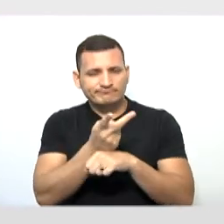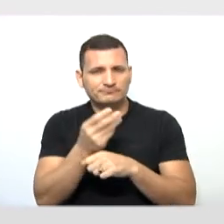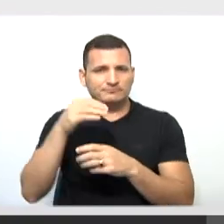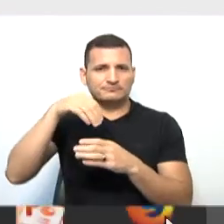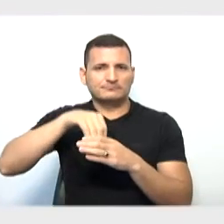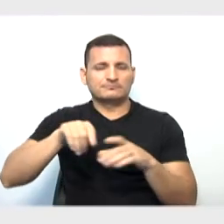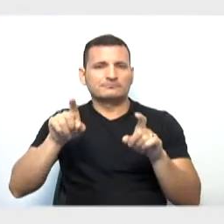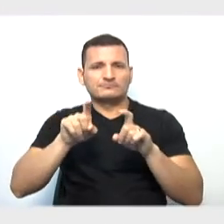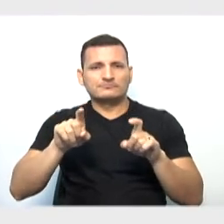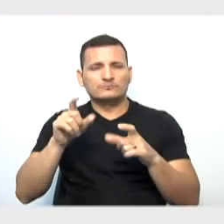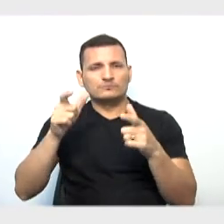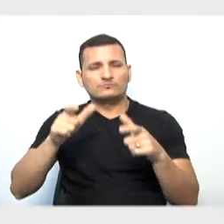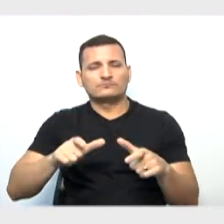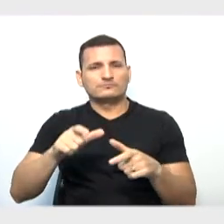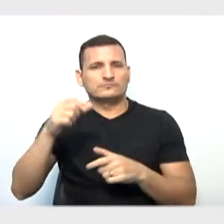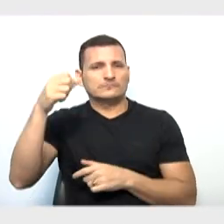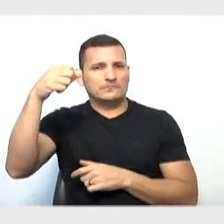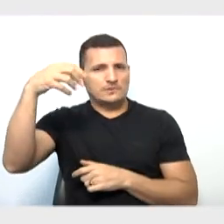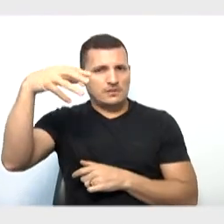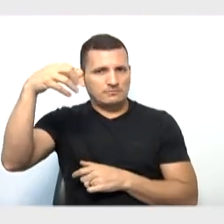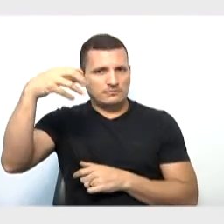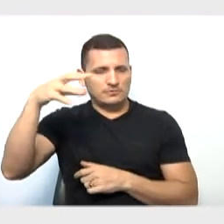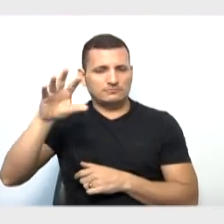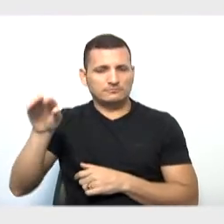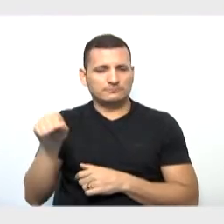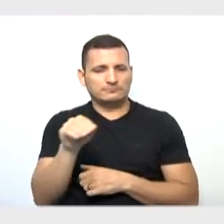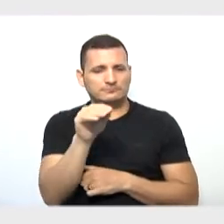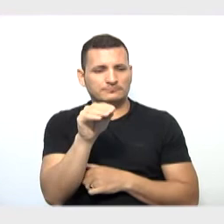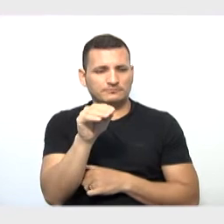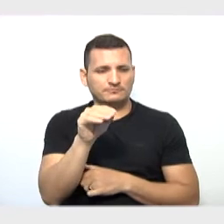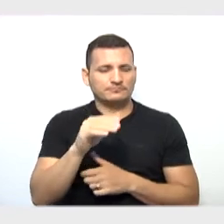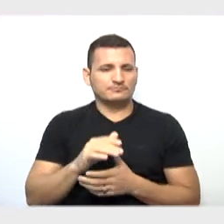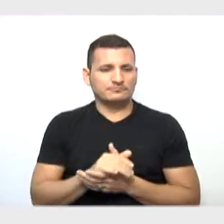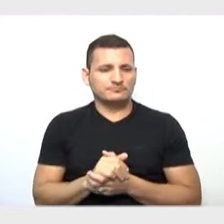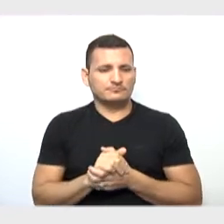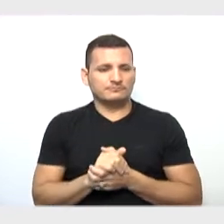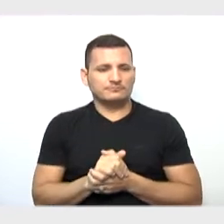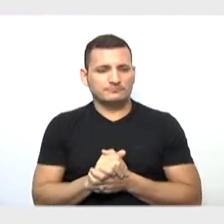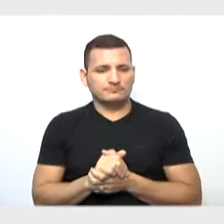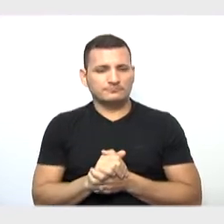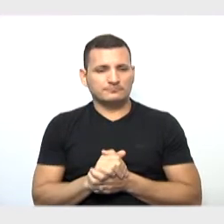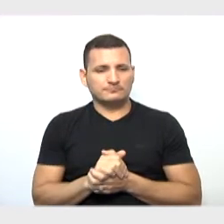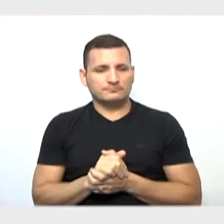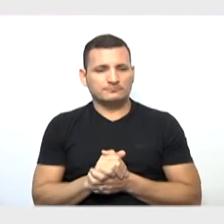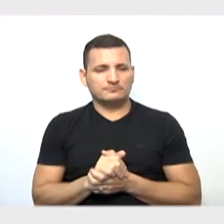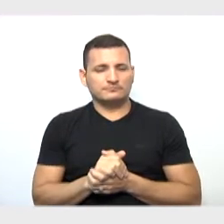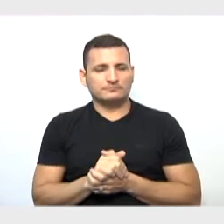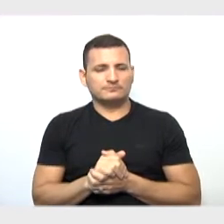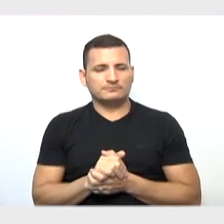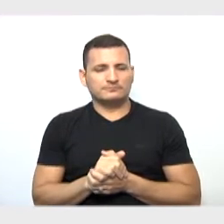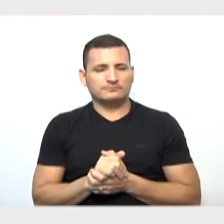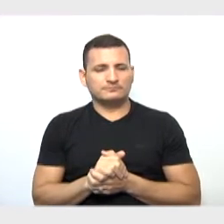dentro, o nome da imagem minha é off, ela tem que vir desligada.